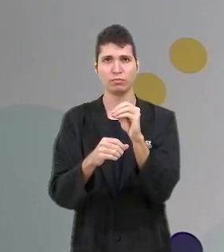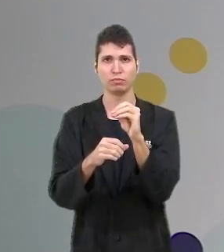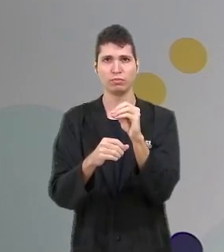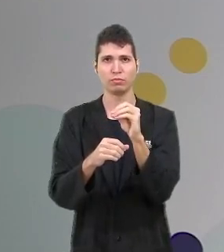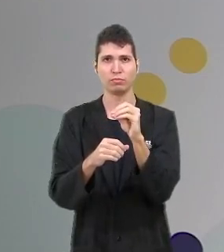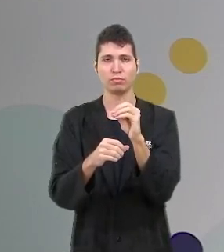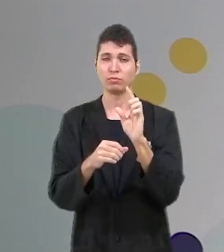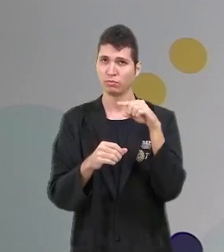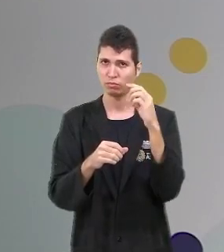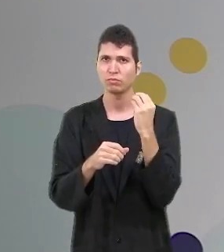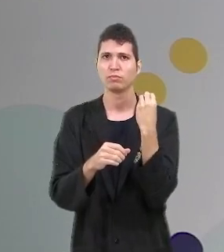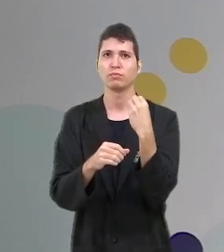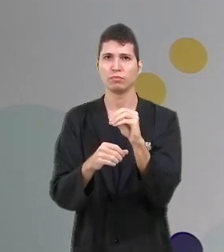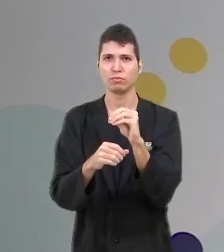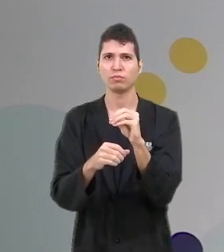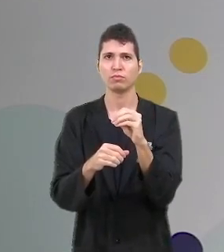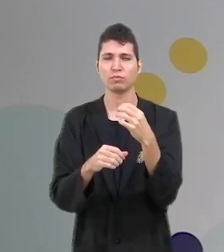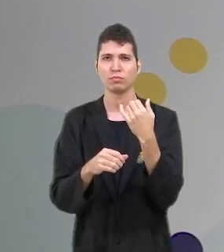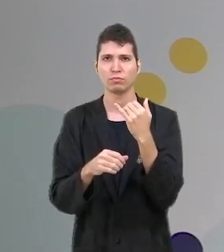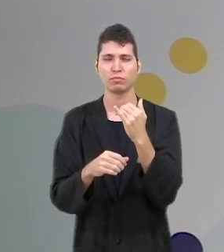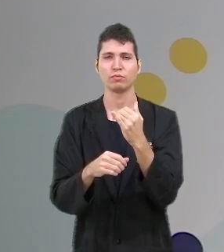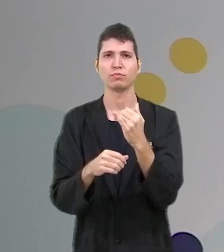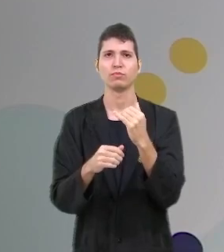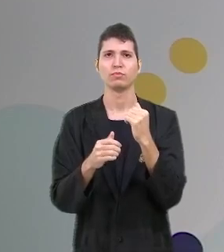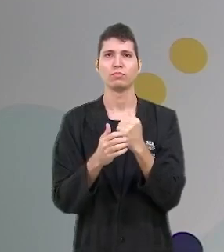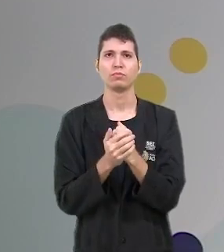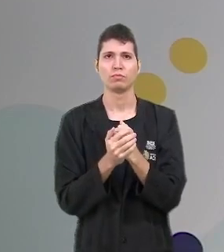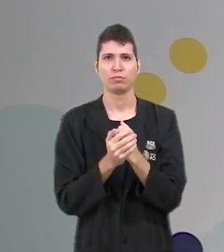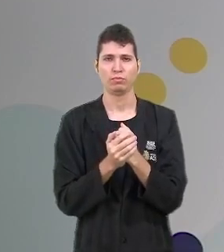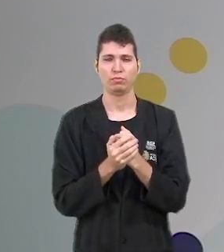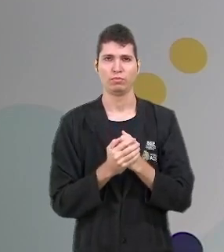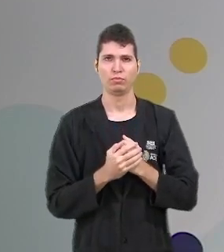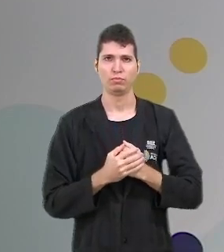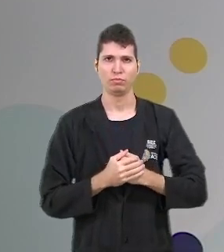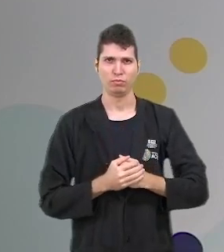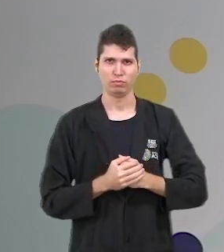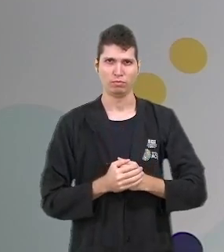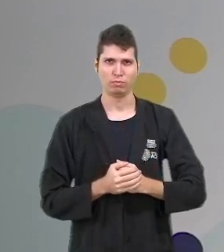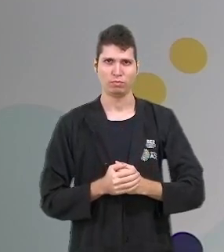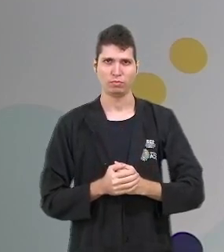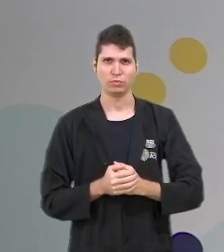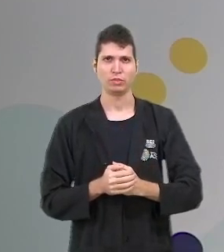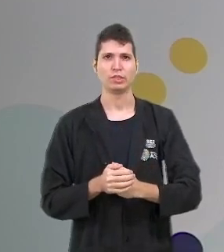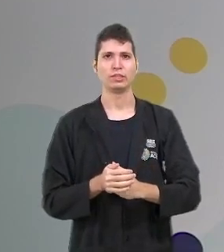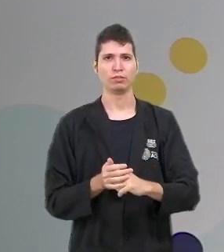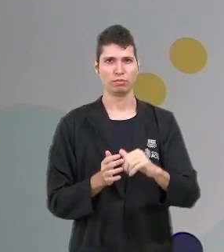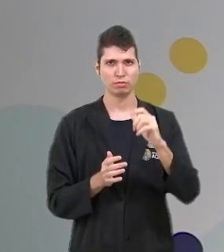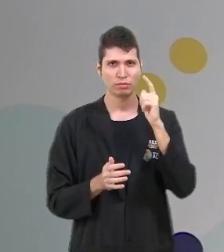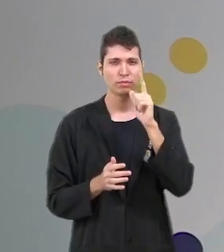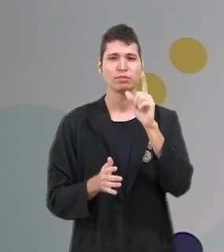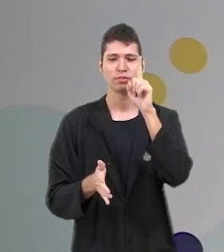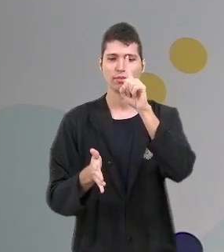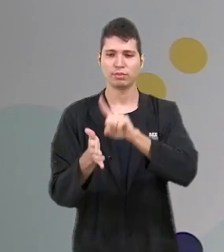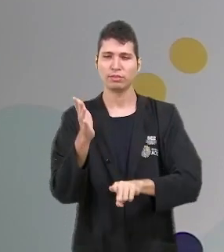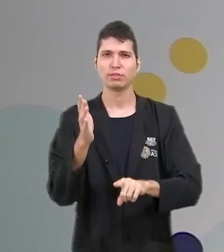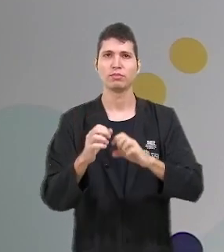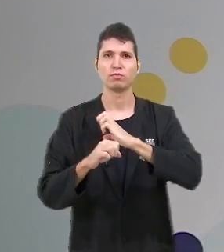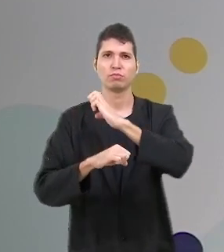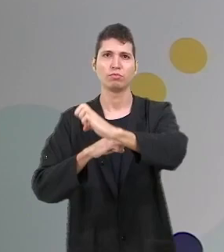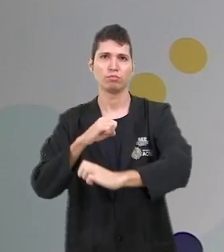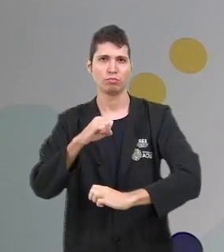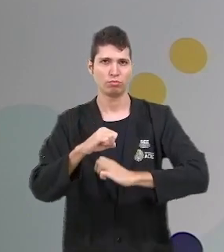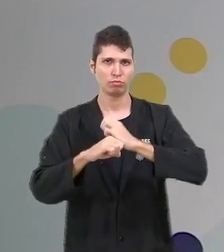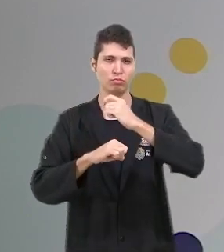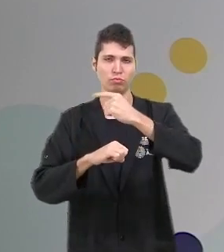que eu coloco essa energia necessária, eu vou conseguir aí retirar elétrons desse elemento